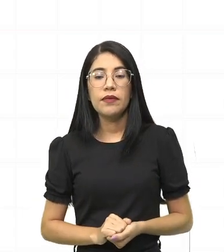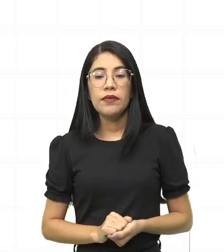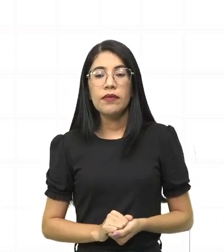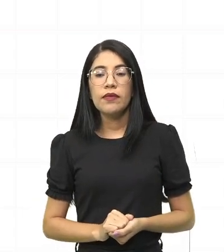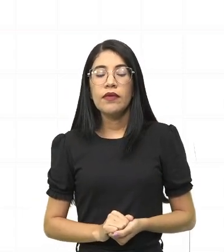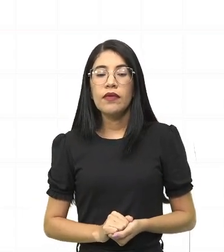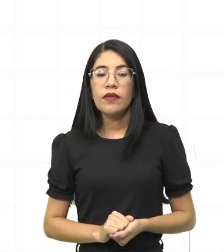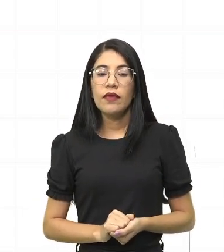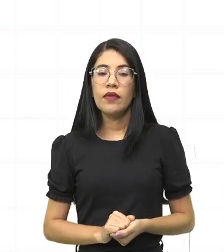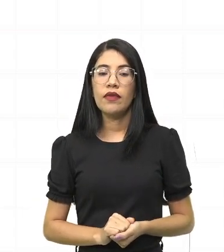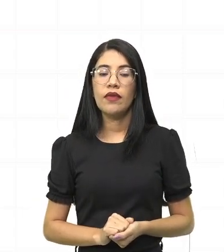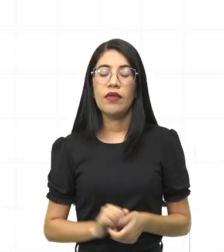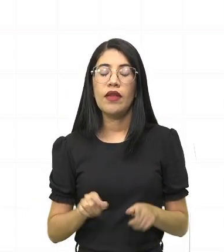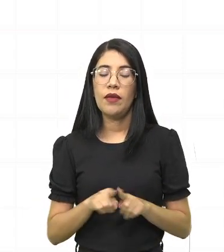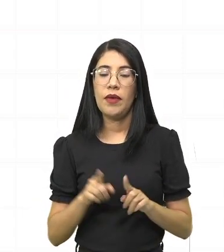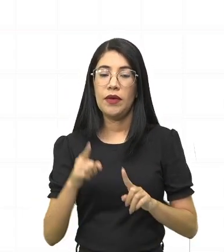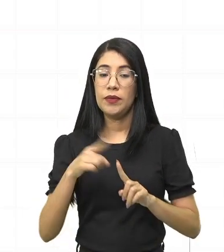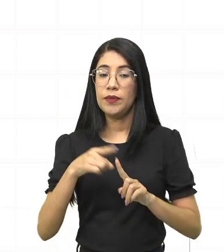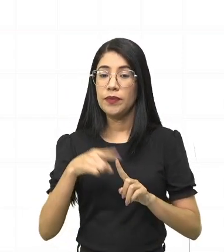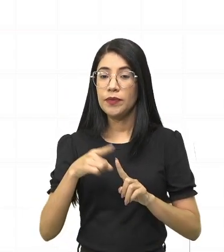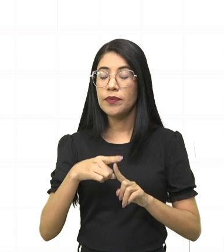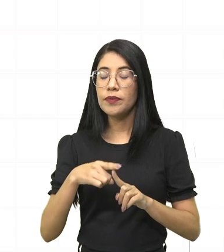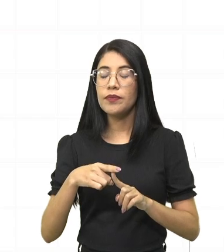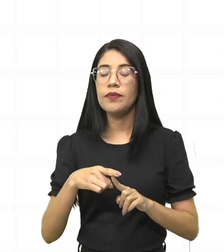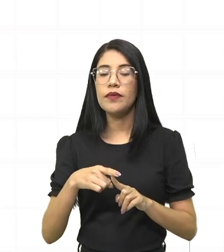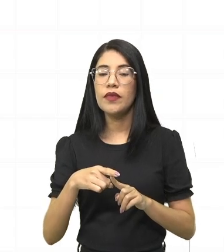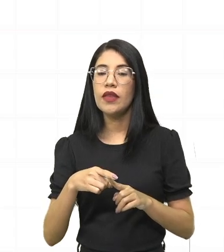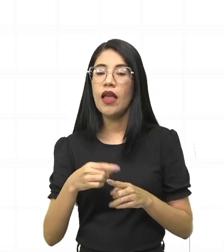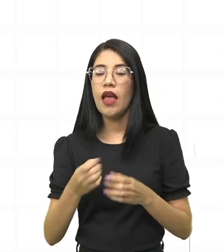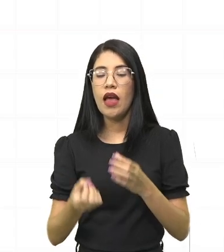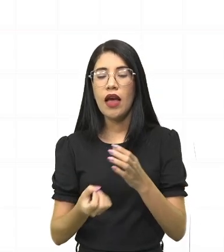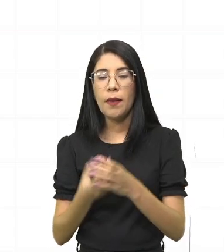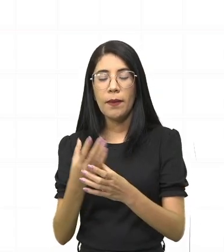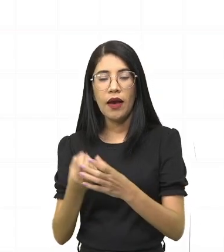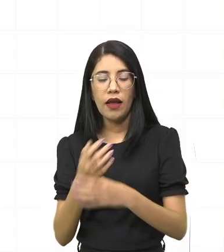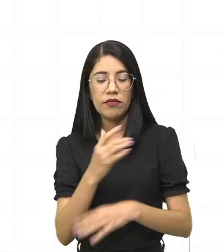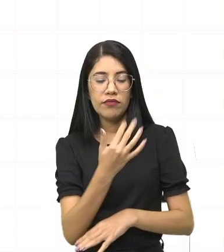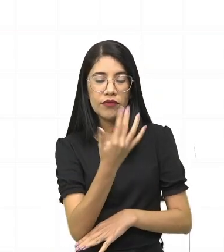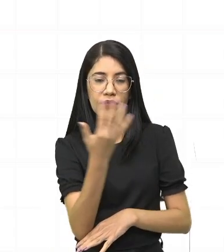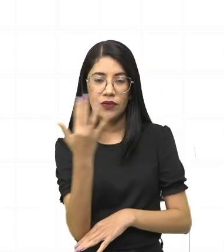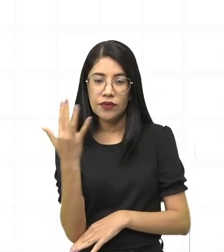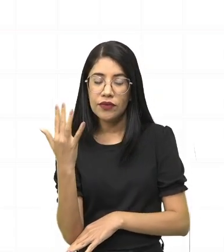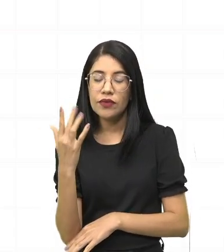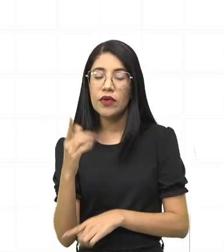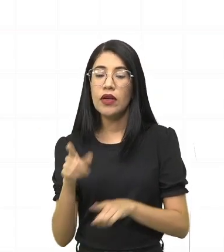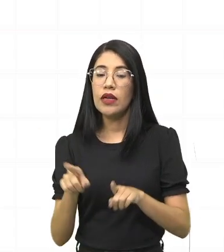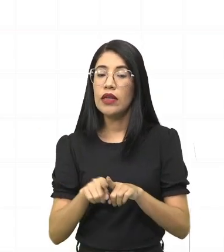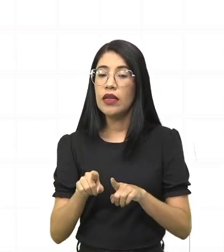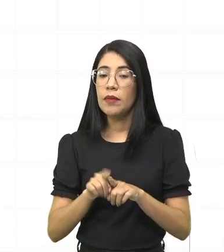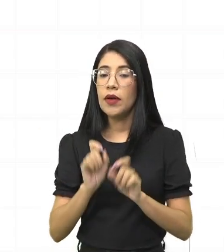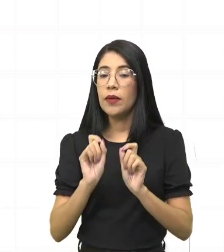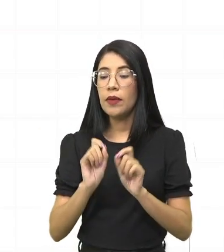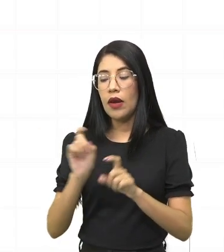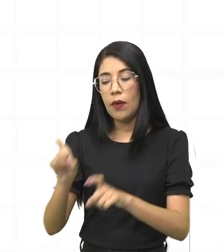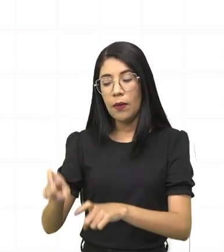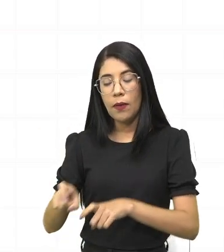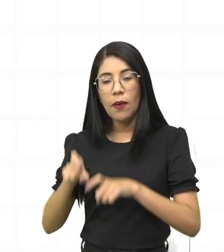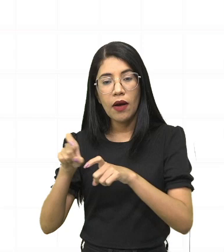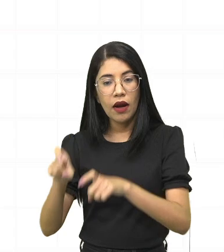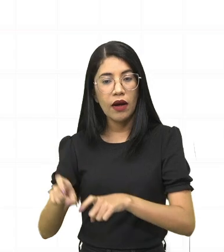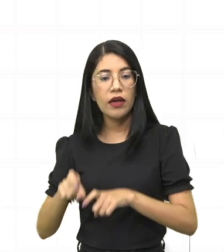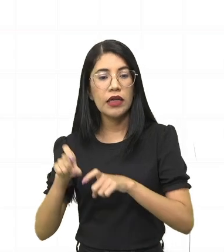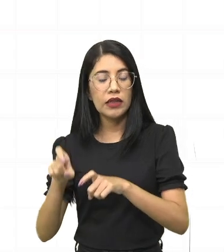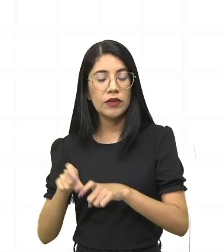As fontes dos biocombustíveis, ela tem origem vegetal, né, ou produtos agrícolas. E